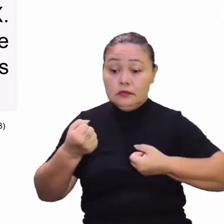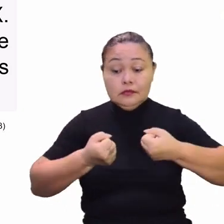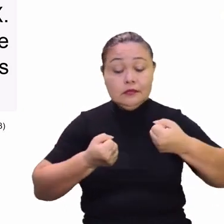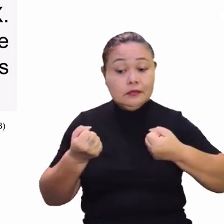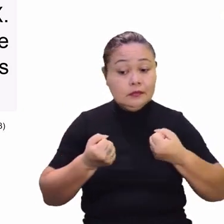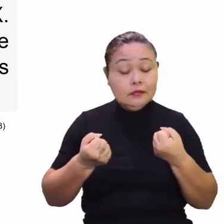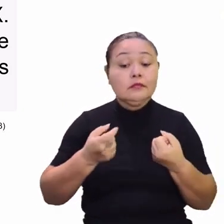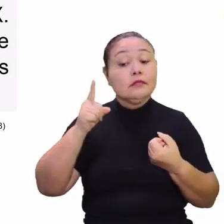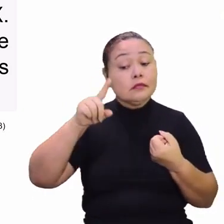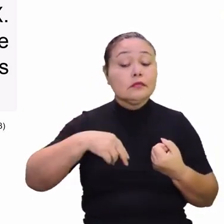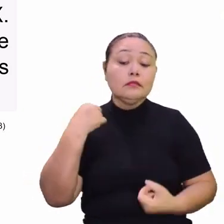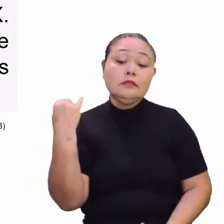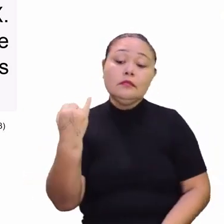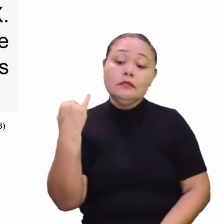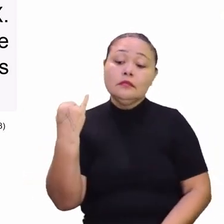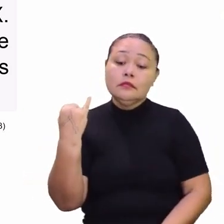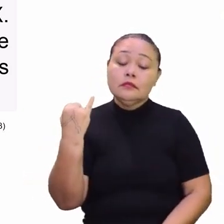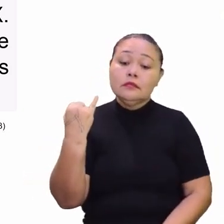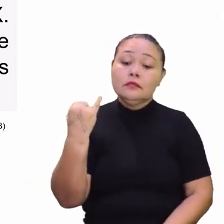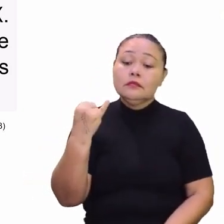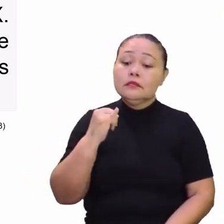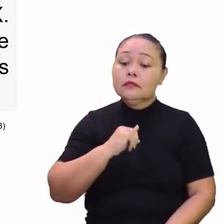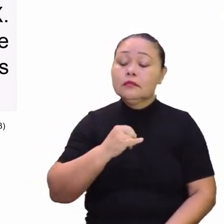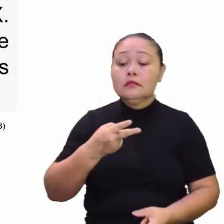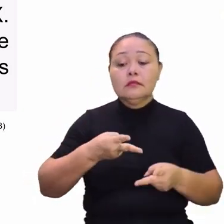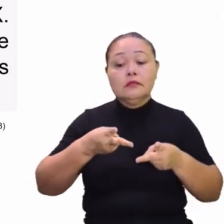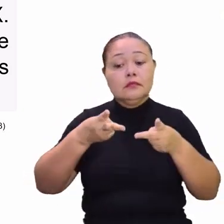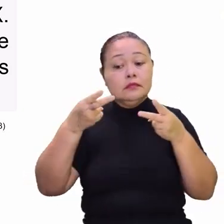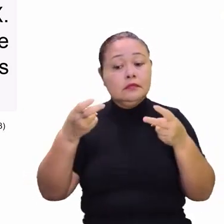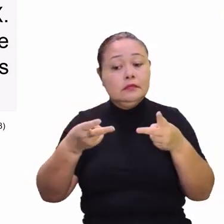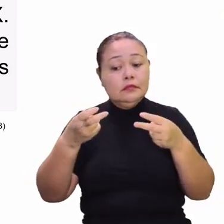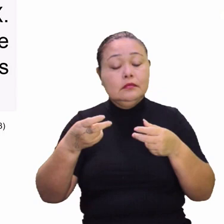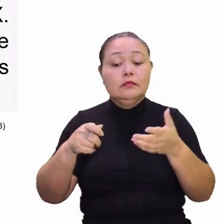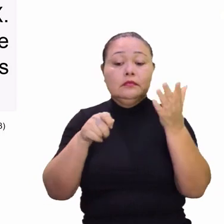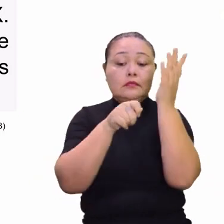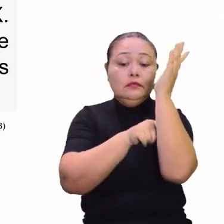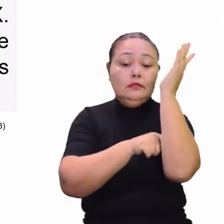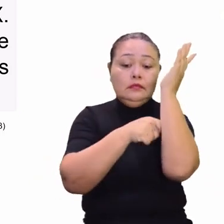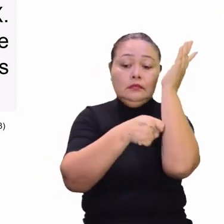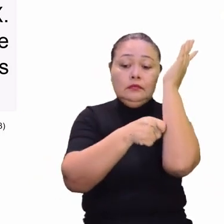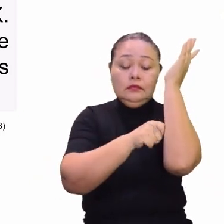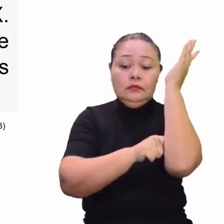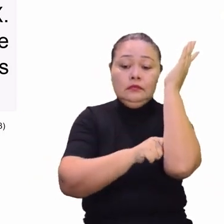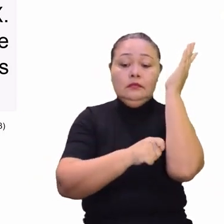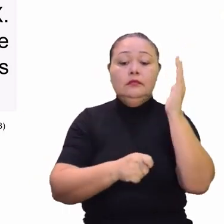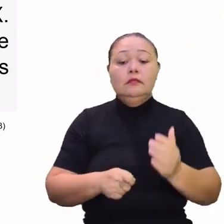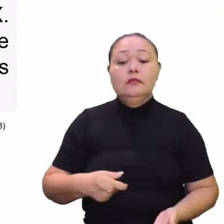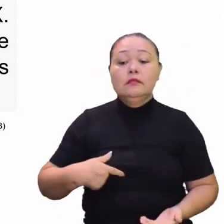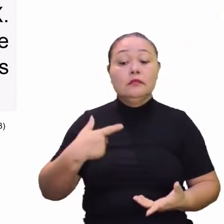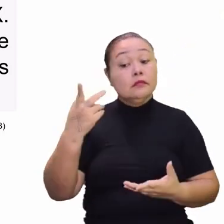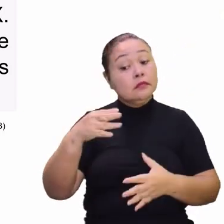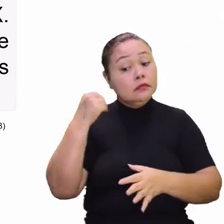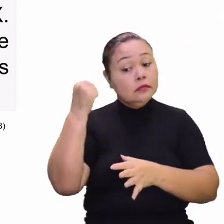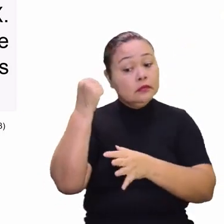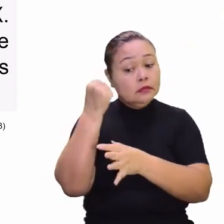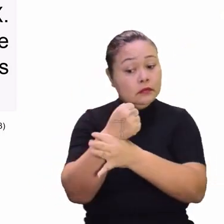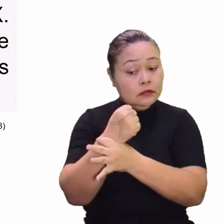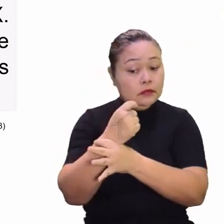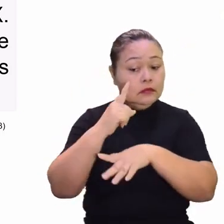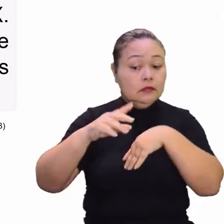automobilística, e era importante essa extração da borracha agora para garantir